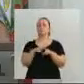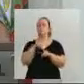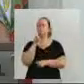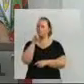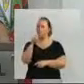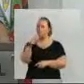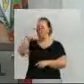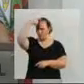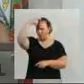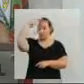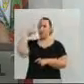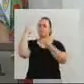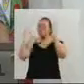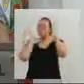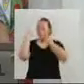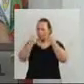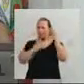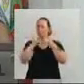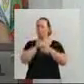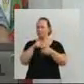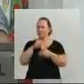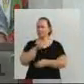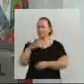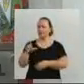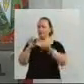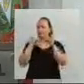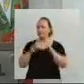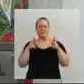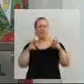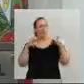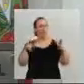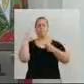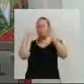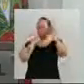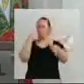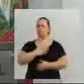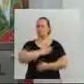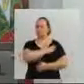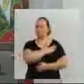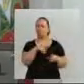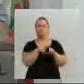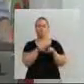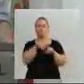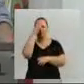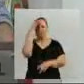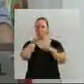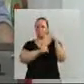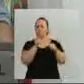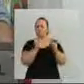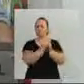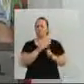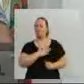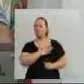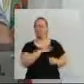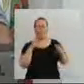pertinente com a nossa cidade certamente é a preocupação do prefeito Napoleão e do seu secretariado com as ações de governo em benefício